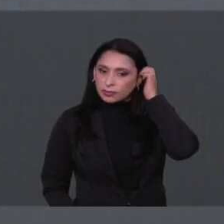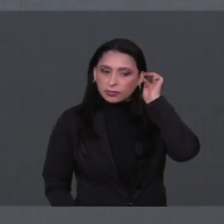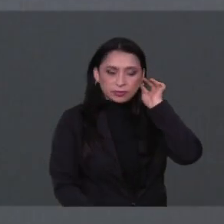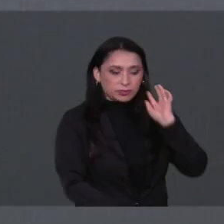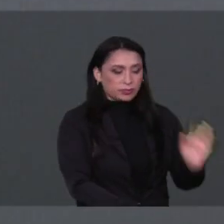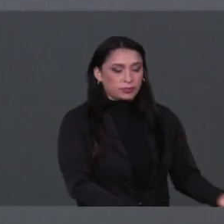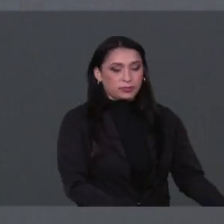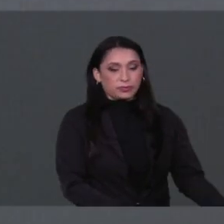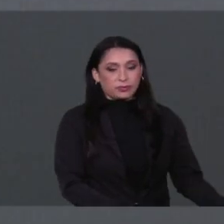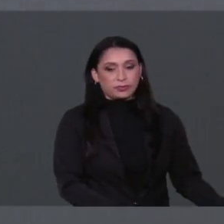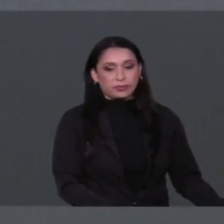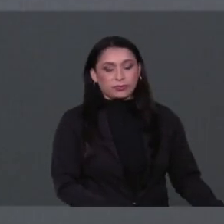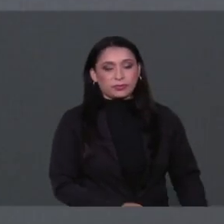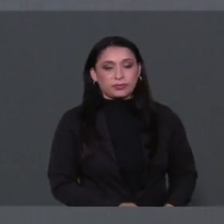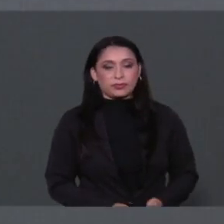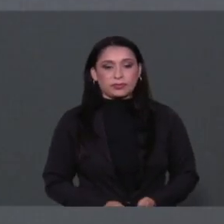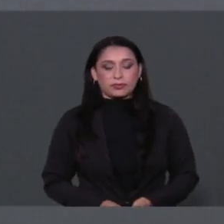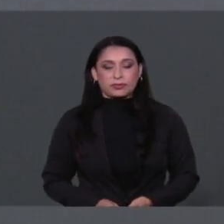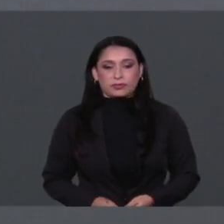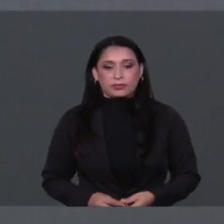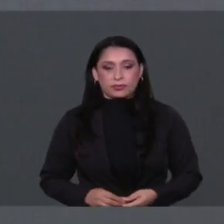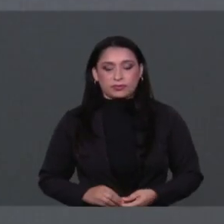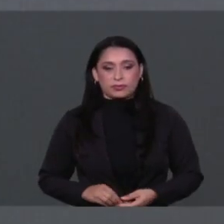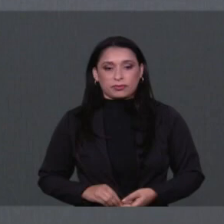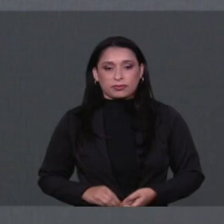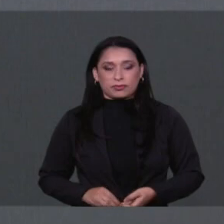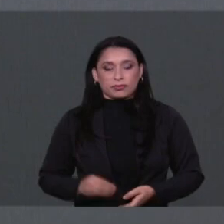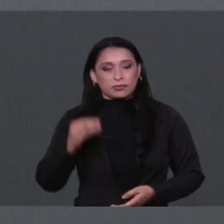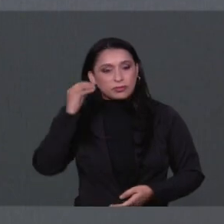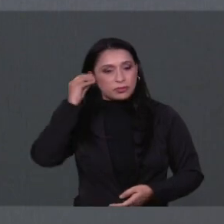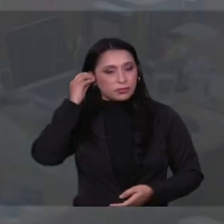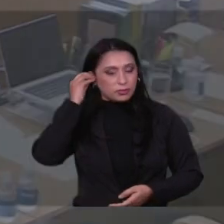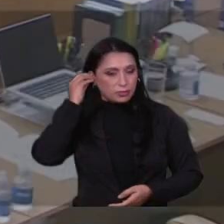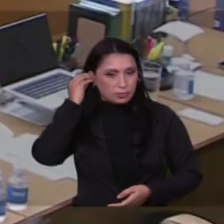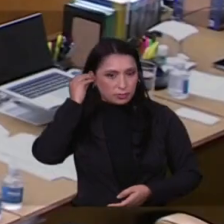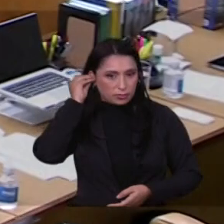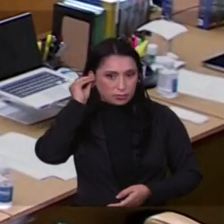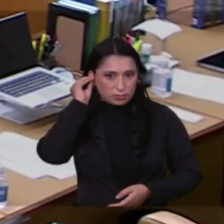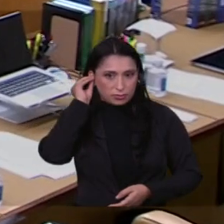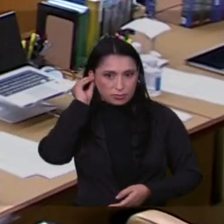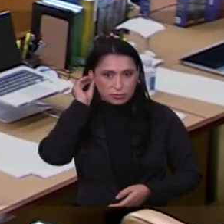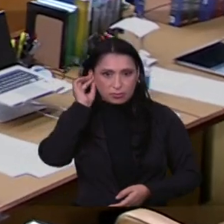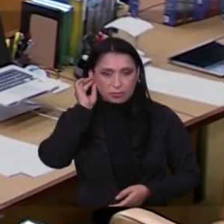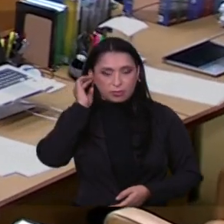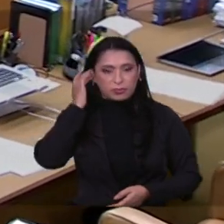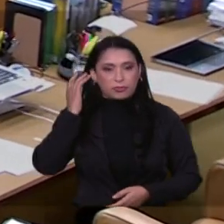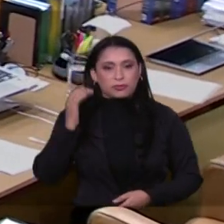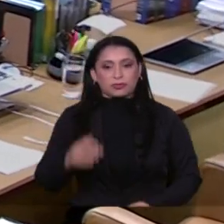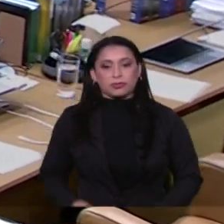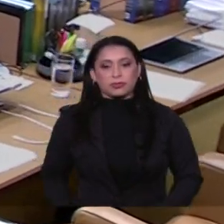Estamos de volta e vamos acompanhar agora a segunda parte da sessão plenária da tarde desta quarta-feira.